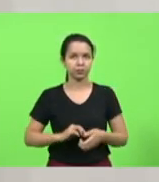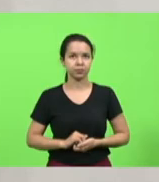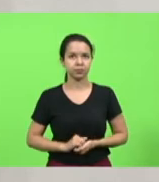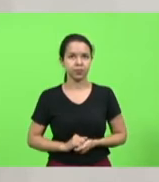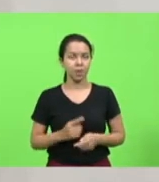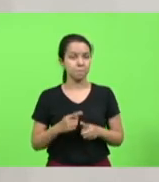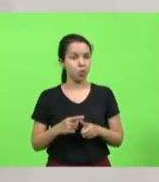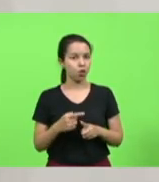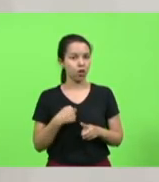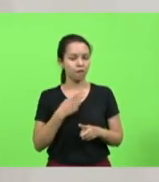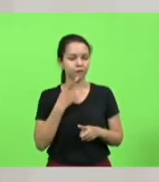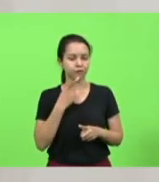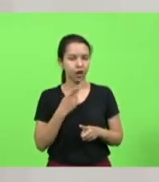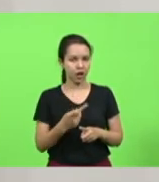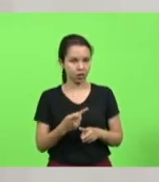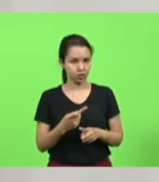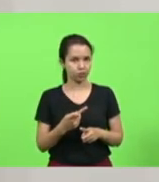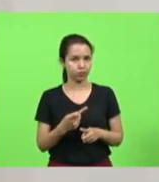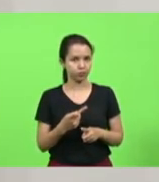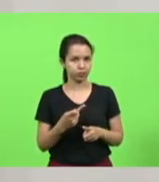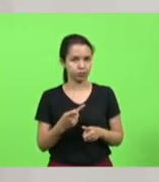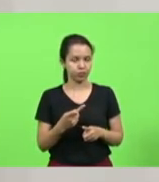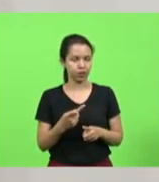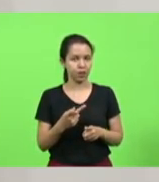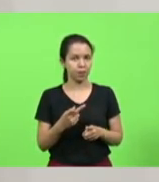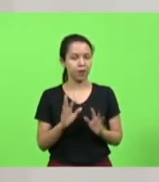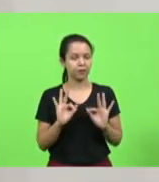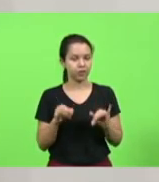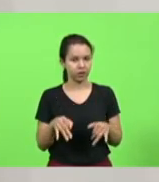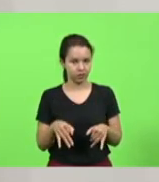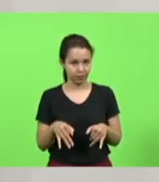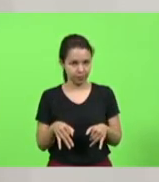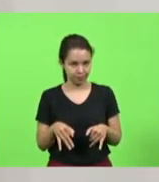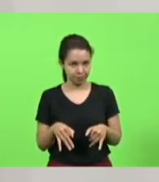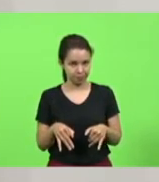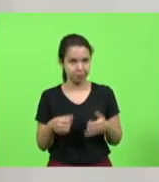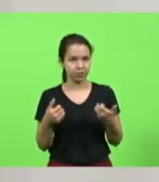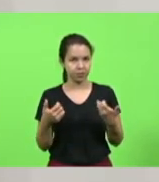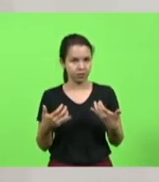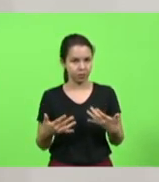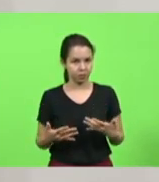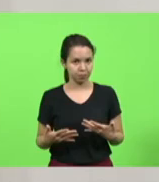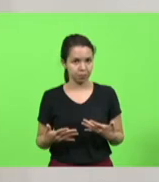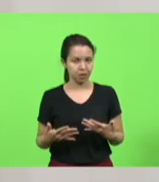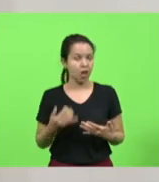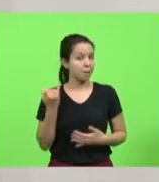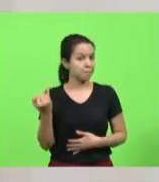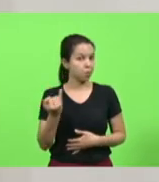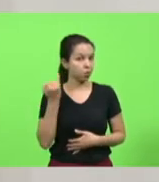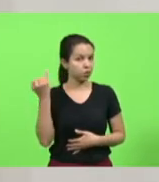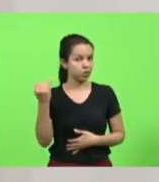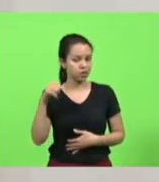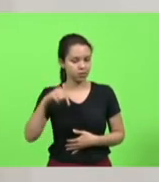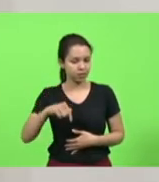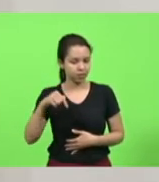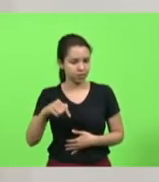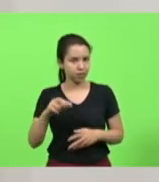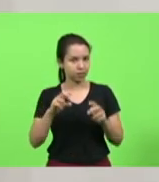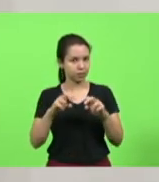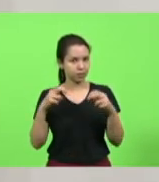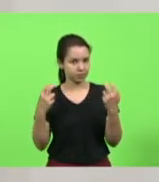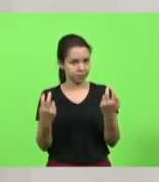senhor presidente? Para concluir aqui a minha fala, da importância desse Parlamento, dessa Casa